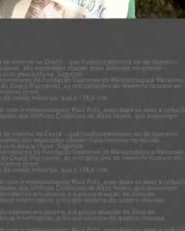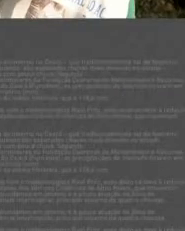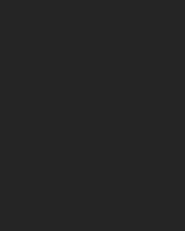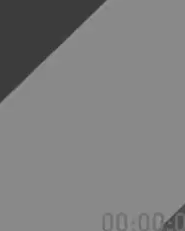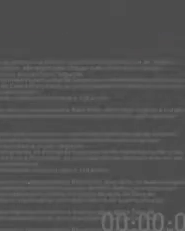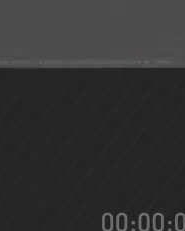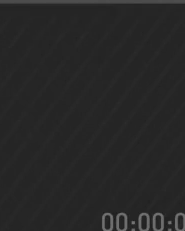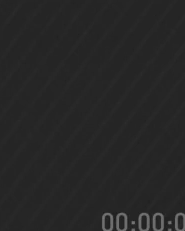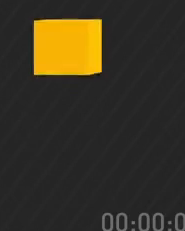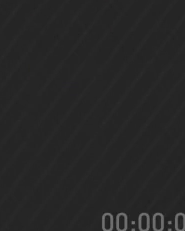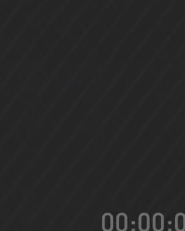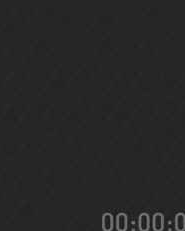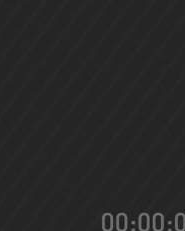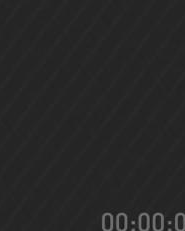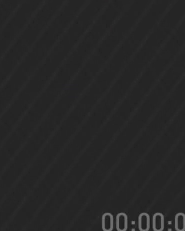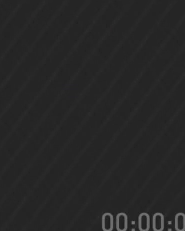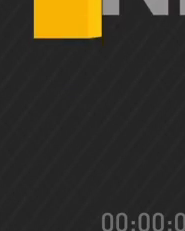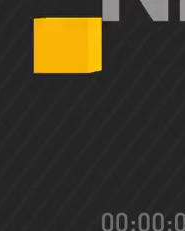ae